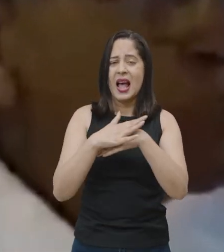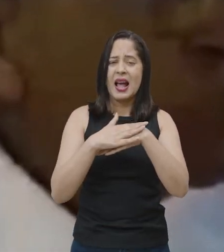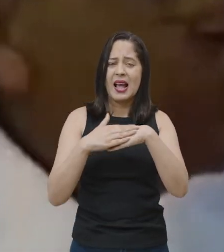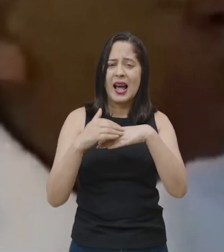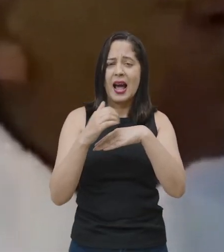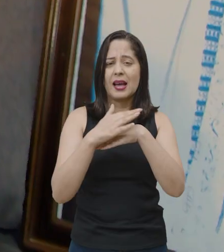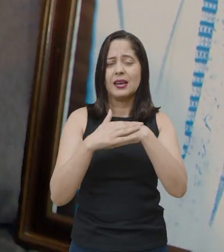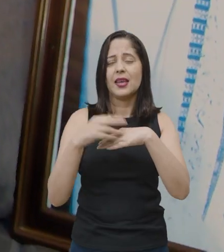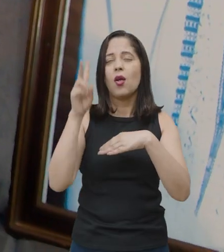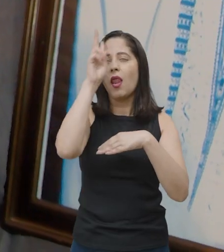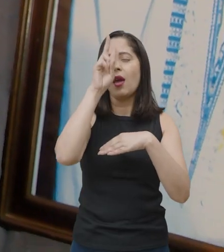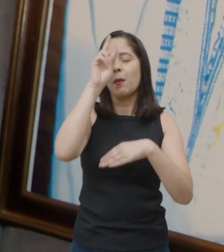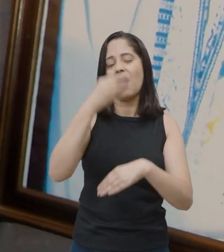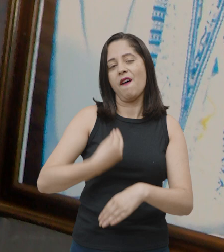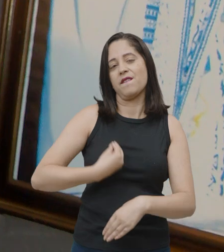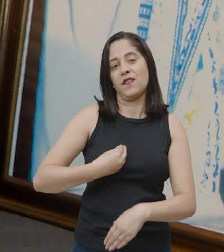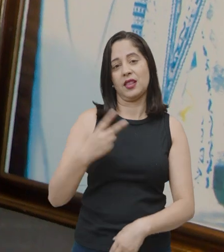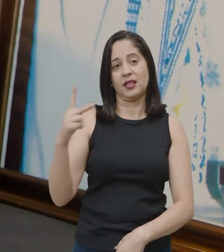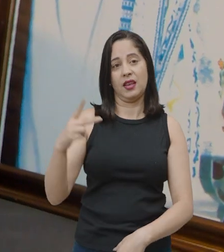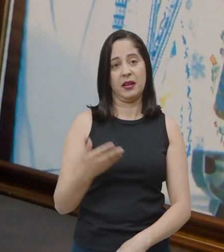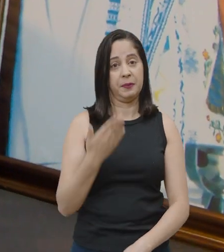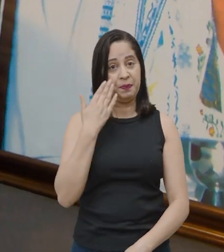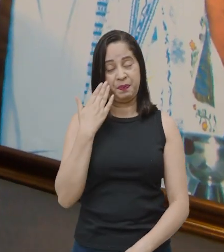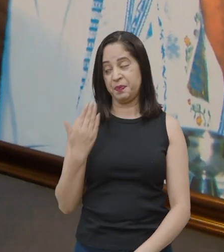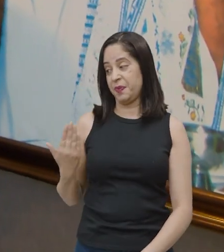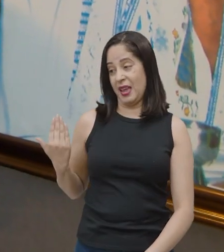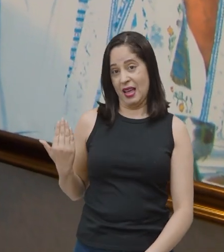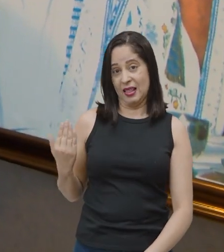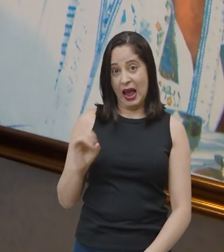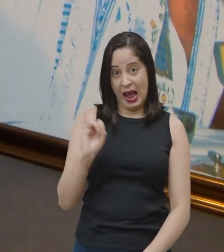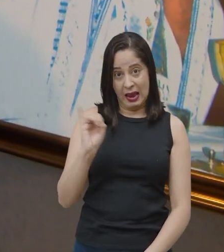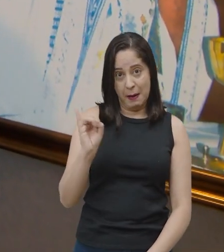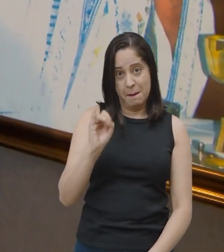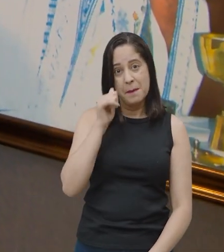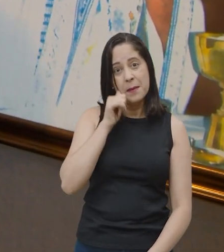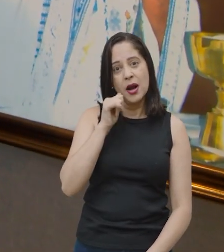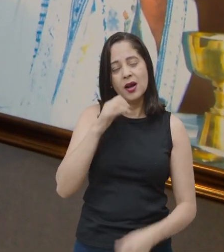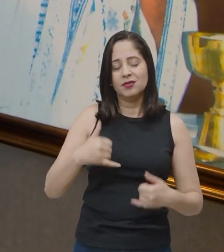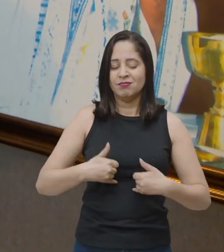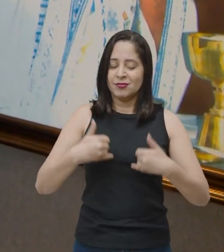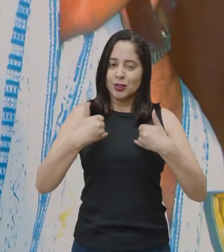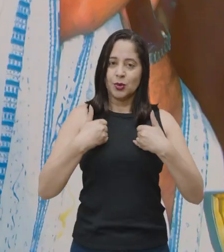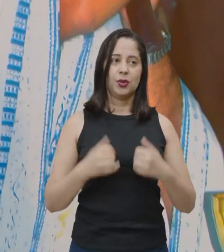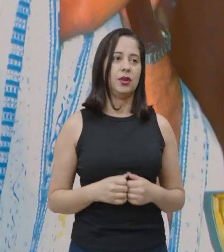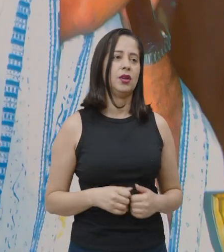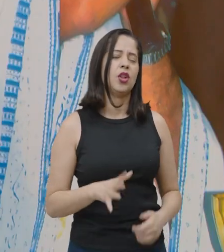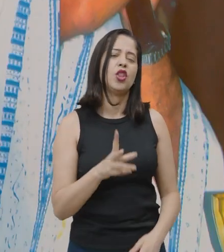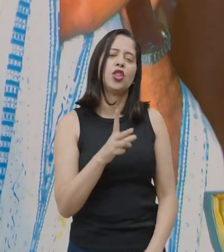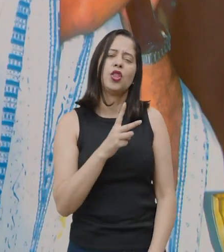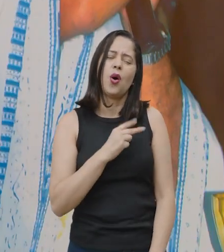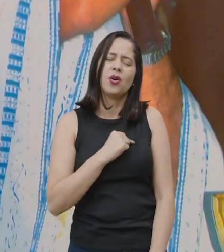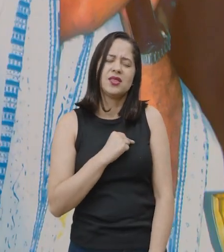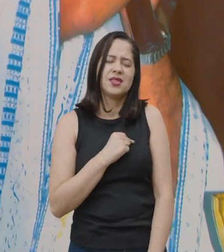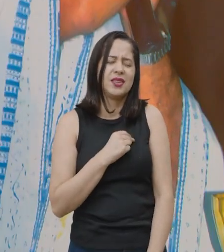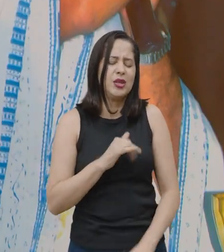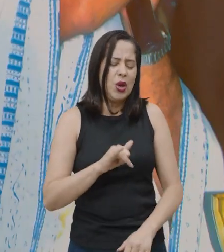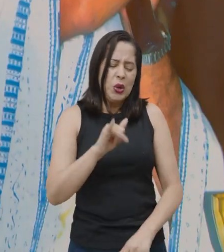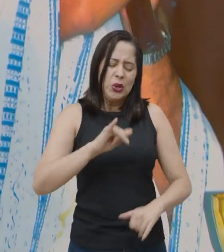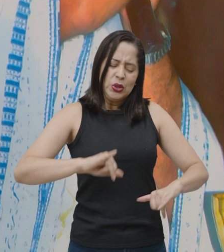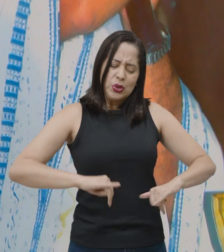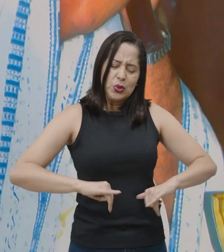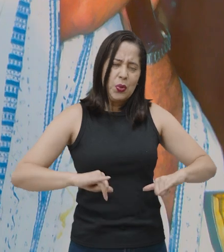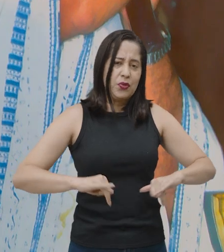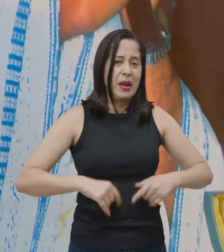do sacerdote deixam Lucila emocionada e com muito orgulho do irmão. A dor da perda, ela é muito